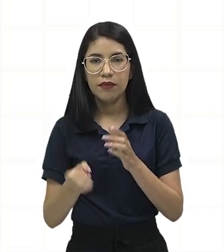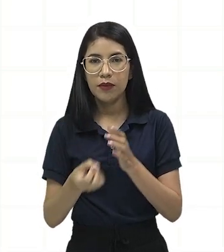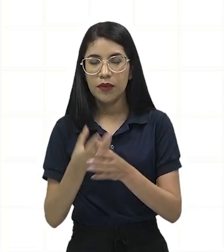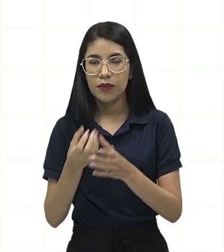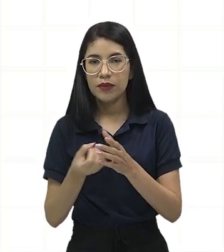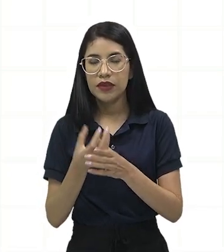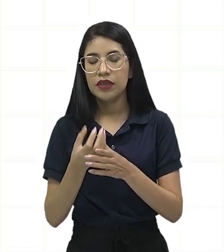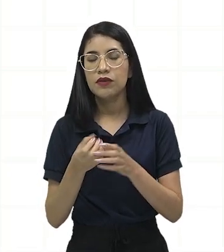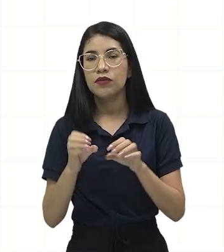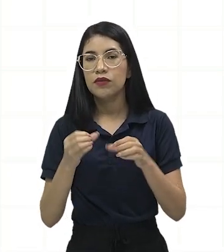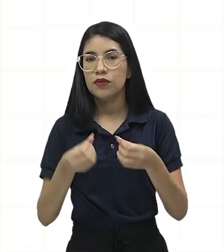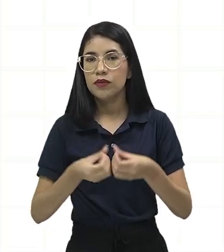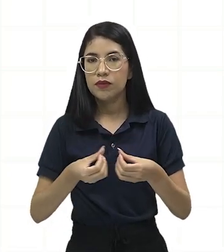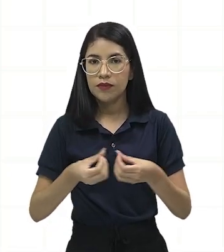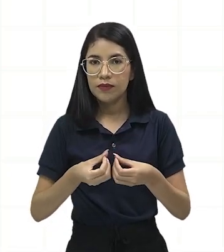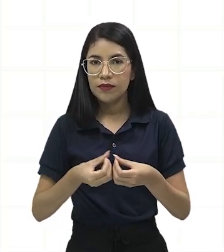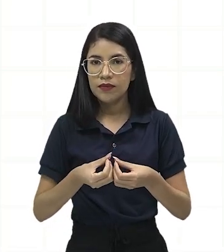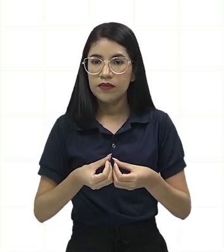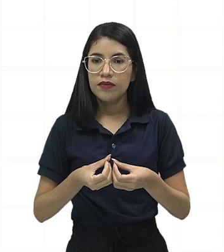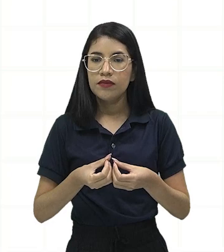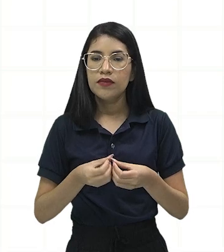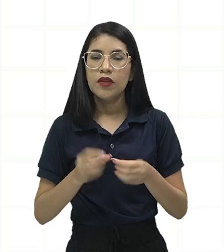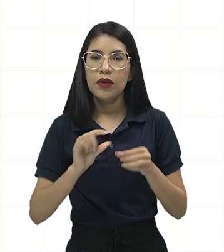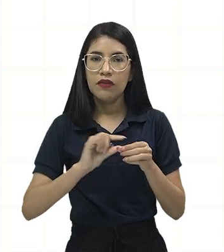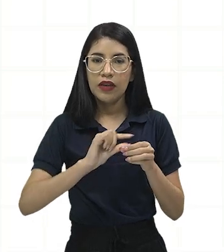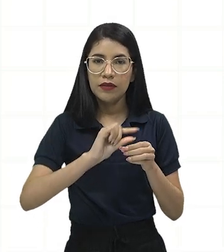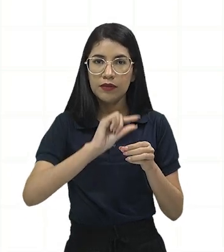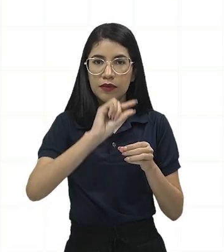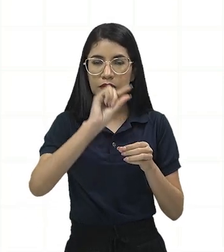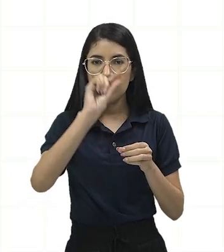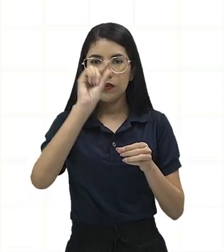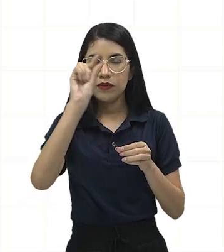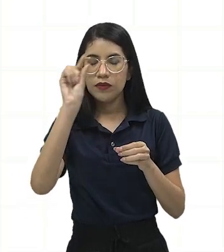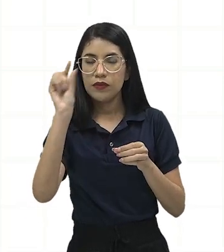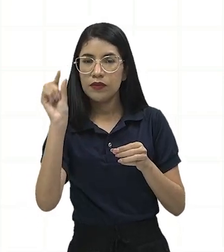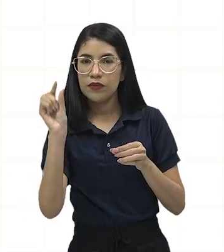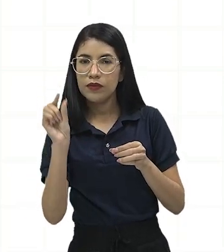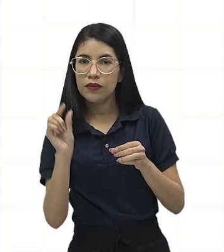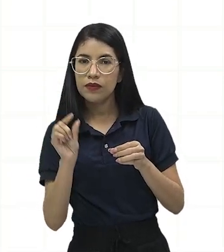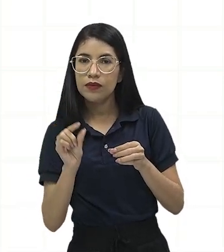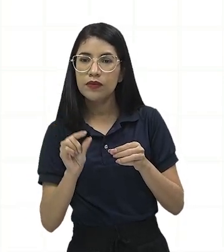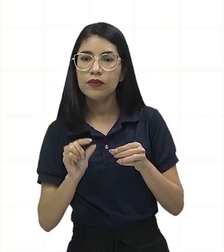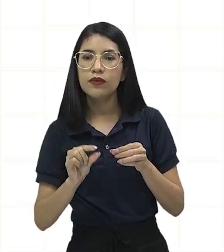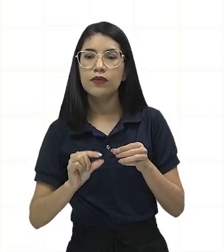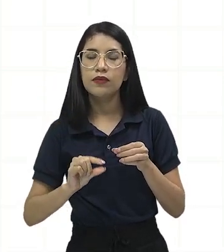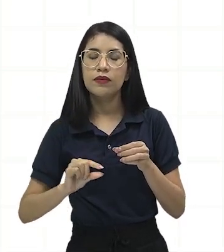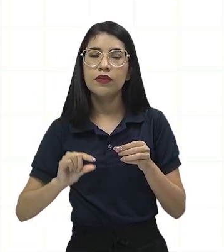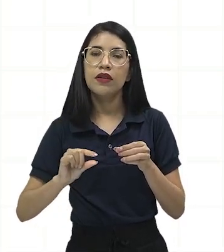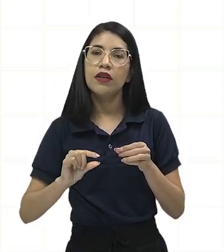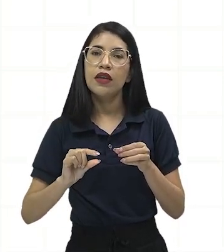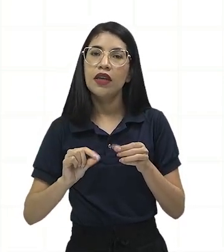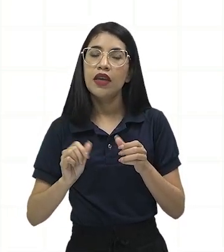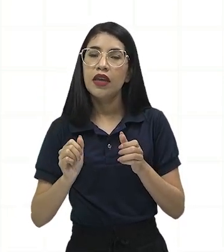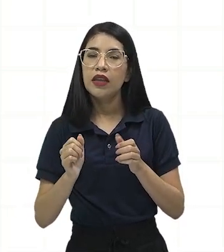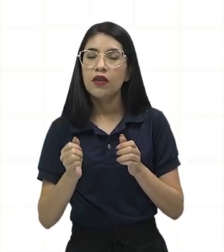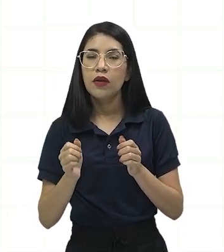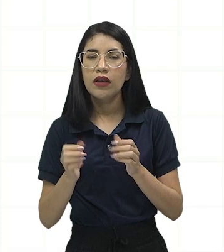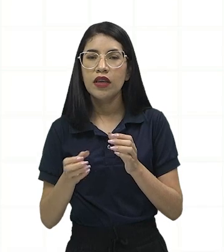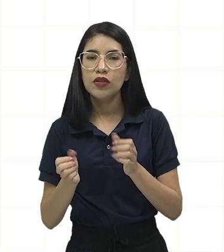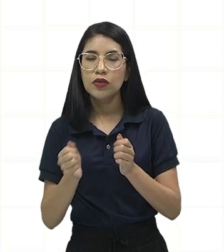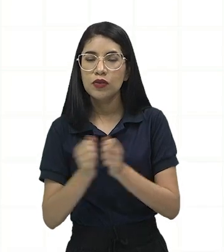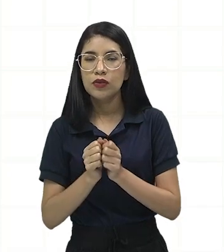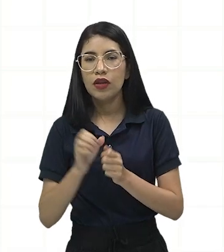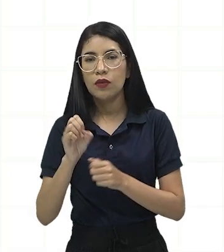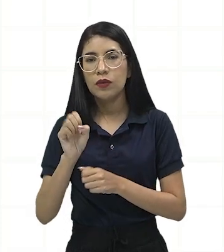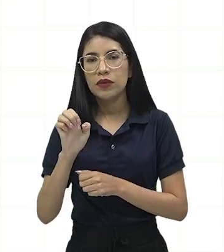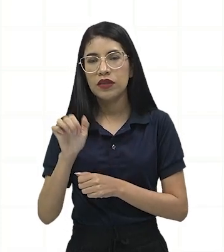dos testículos, eles sobem aqui por esse canal e serão liberados junto com o sêmen, tá? Através